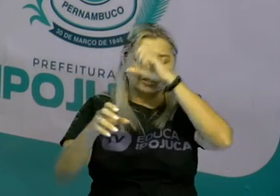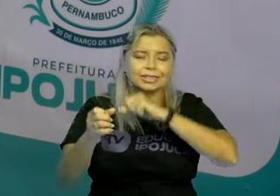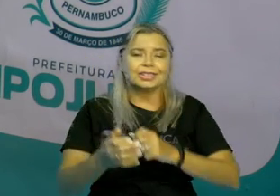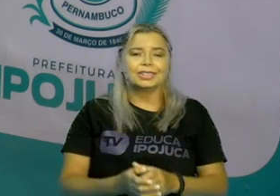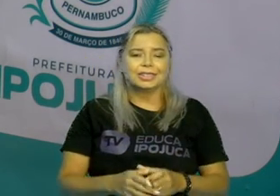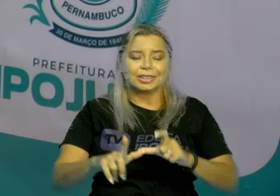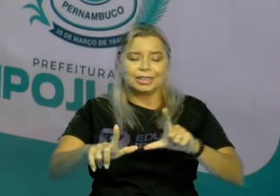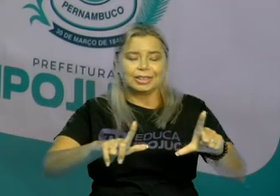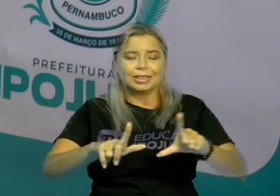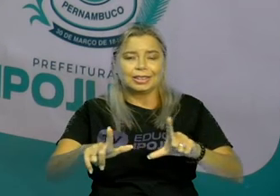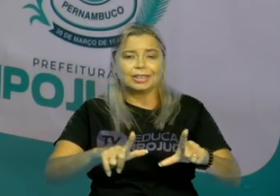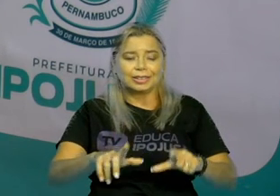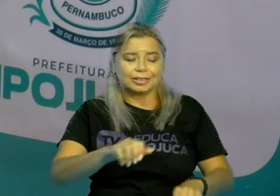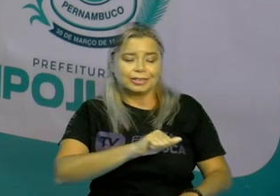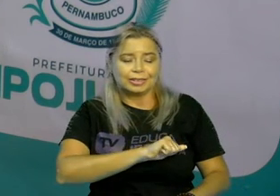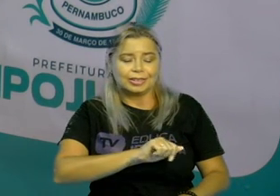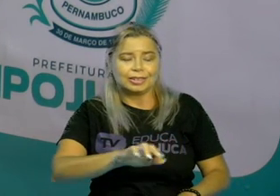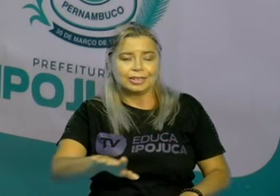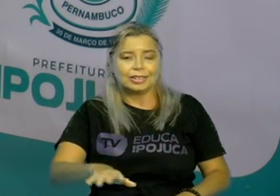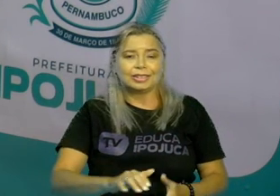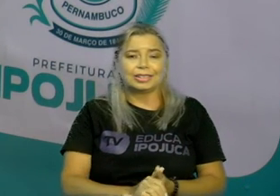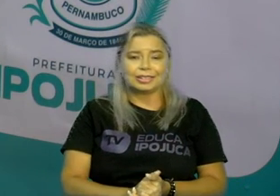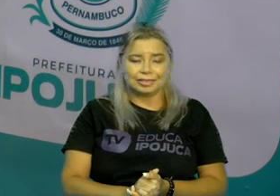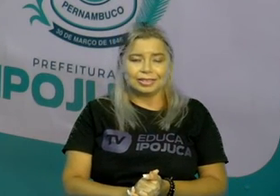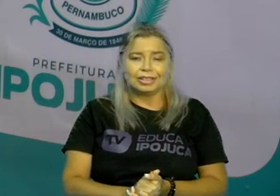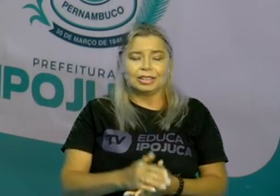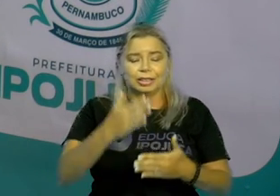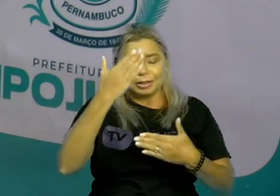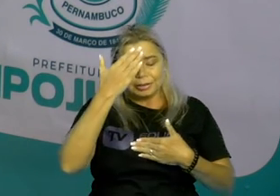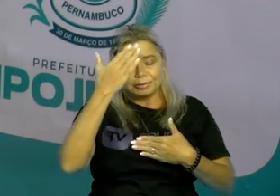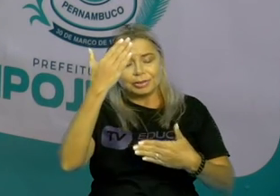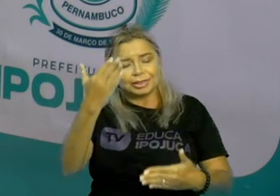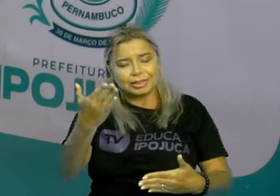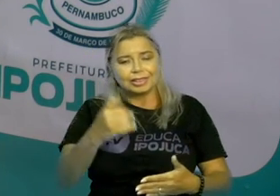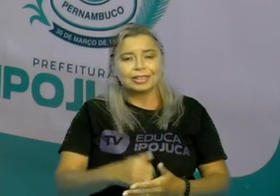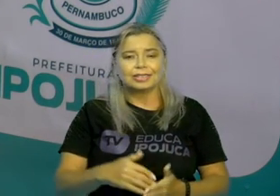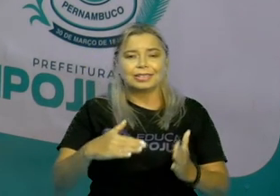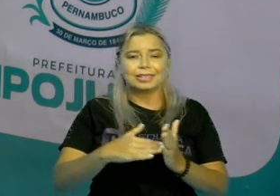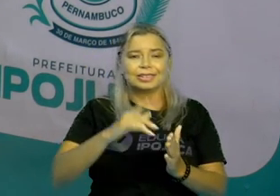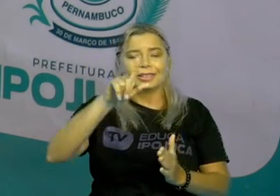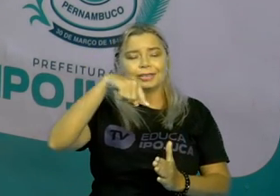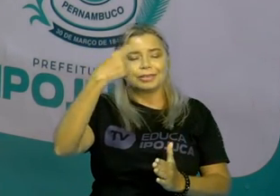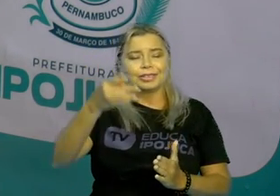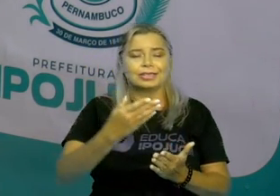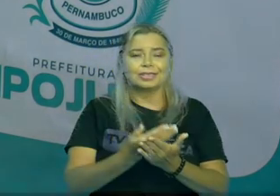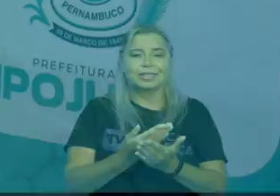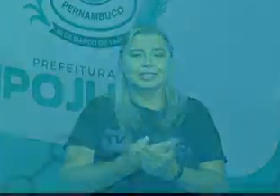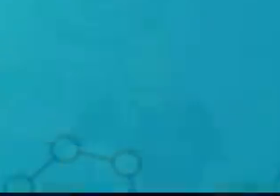Ipojuca. Obrigado pela presença de vocês e até a próxima aula.